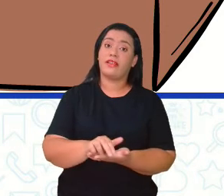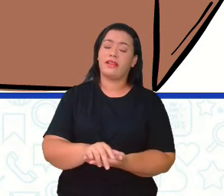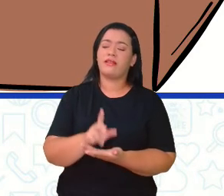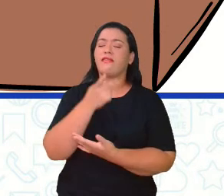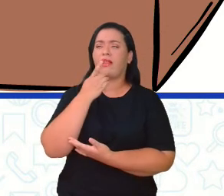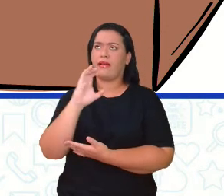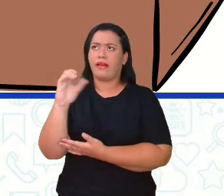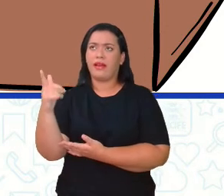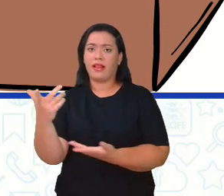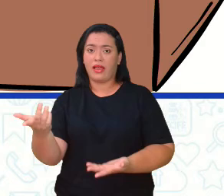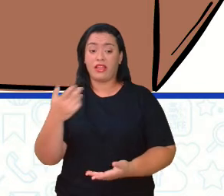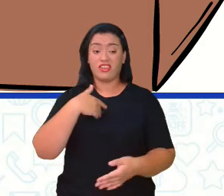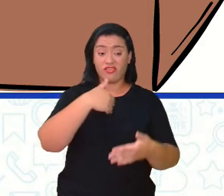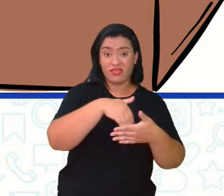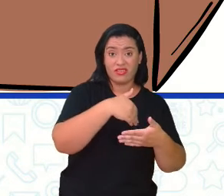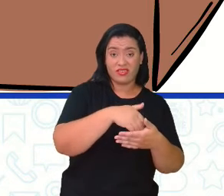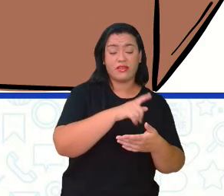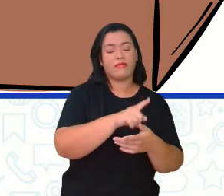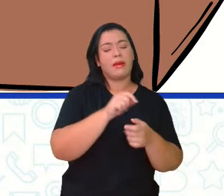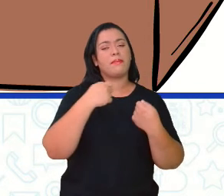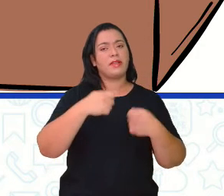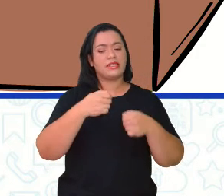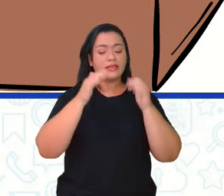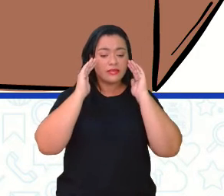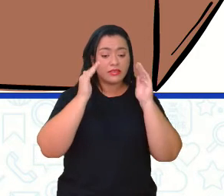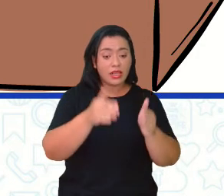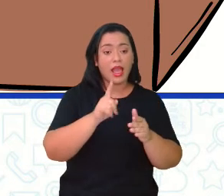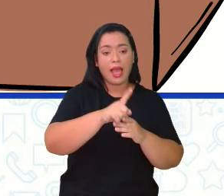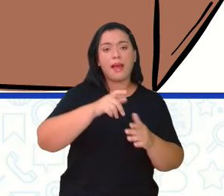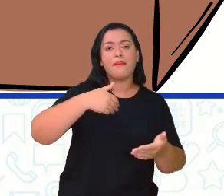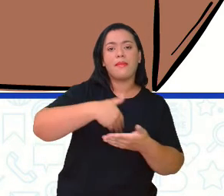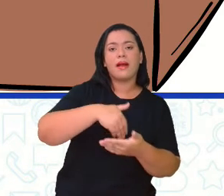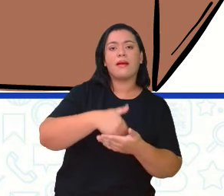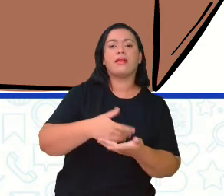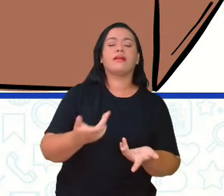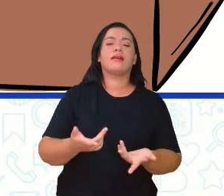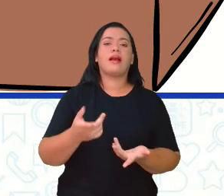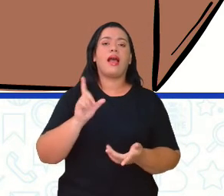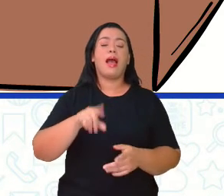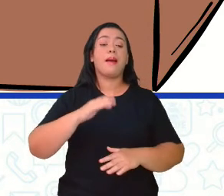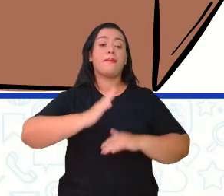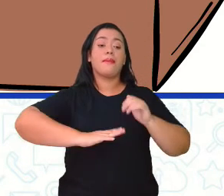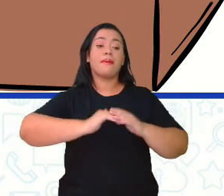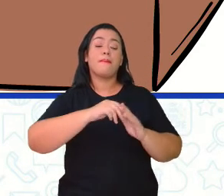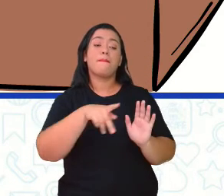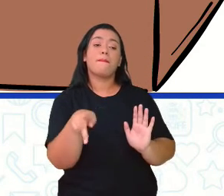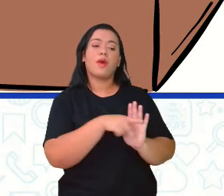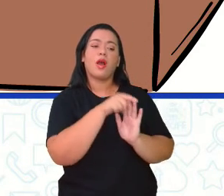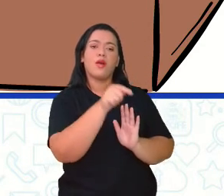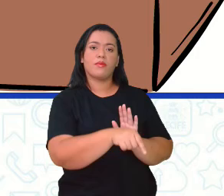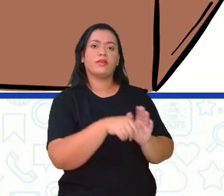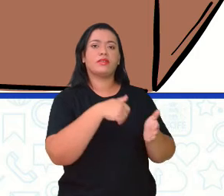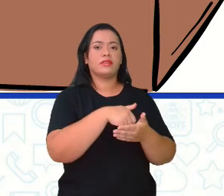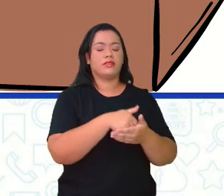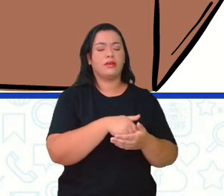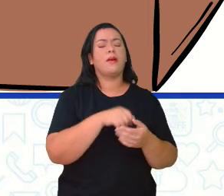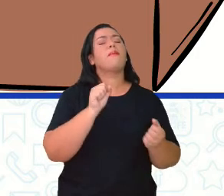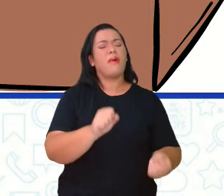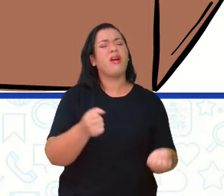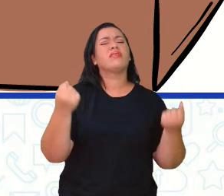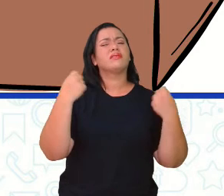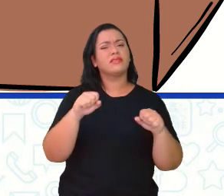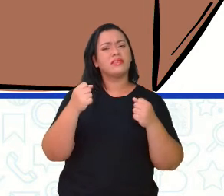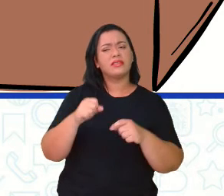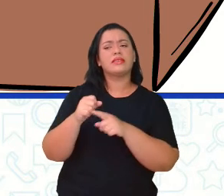ela vai precisar treinar especificamente as capacidades do futebol, né? As habilidades do futebol. Nada impede de que ela treine ali